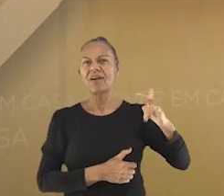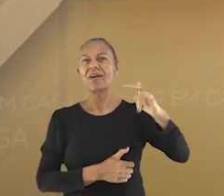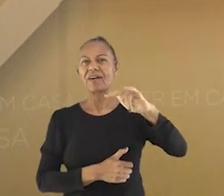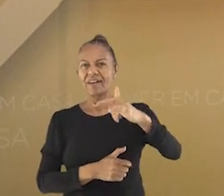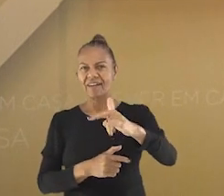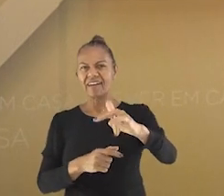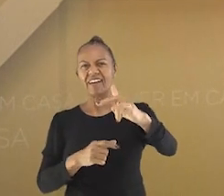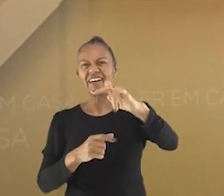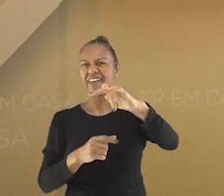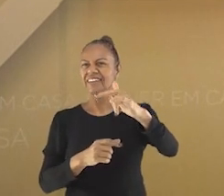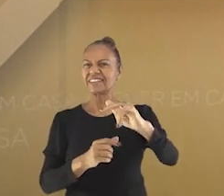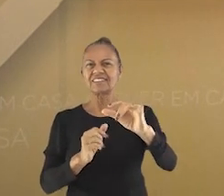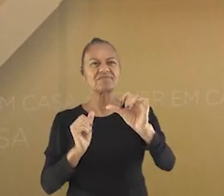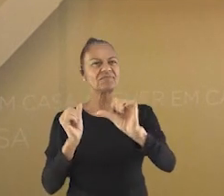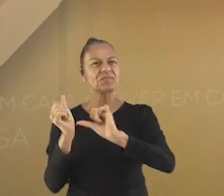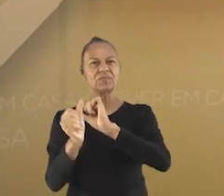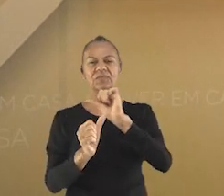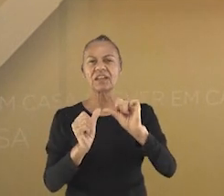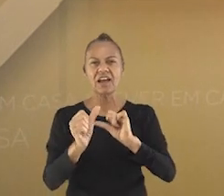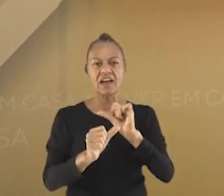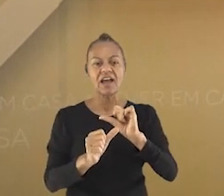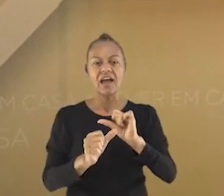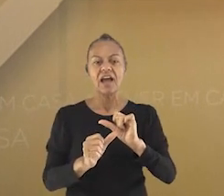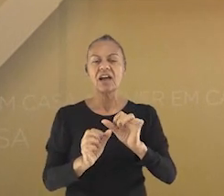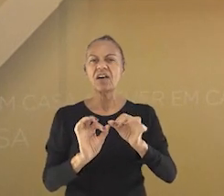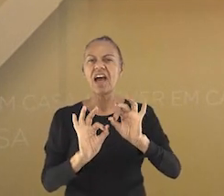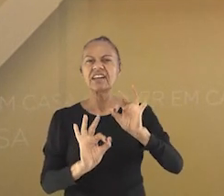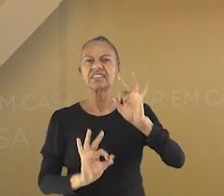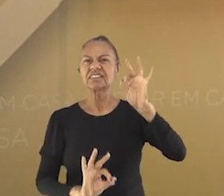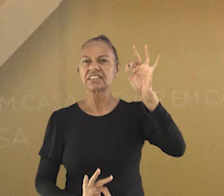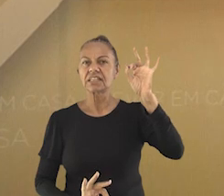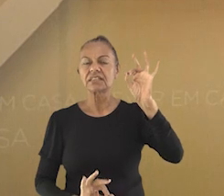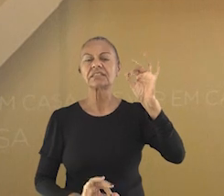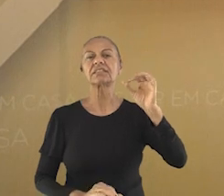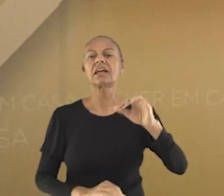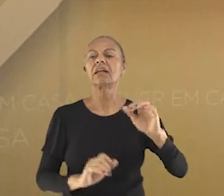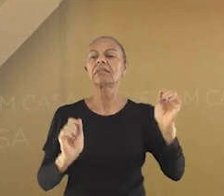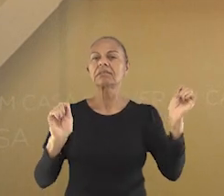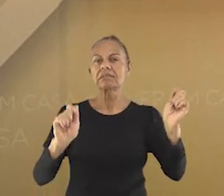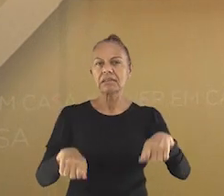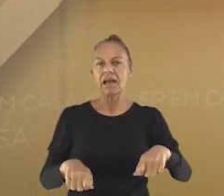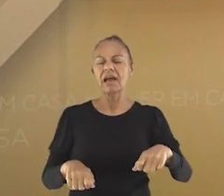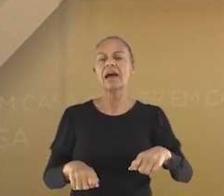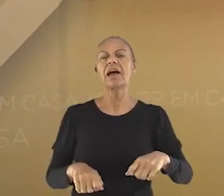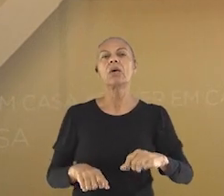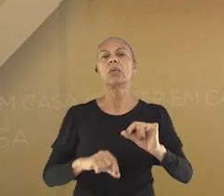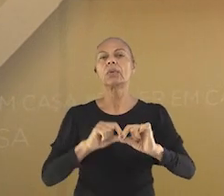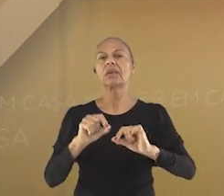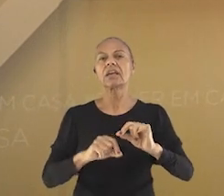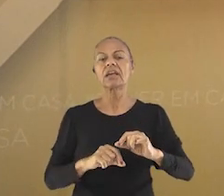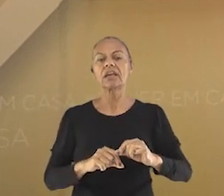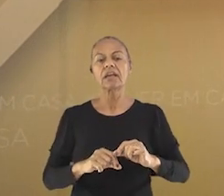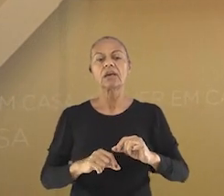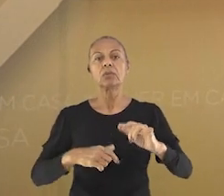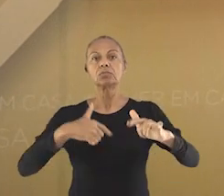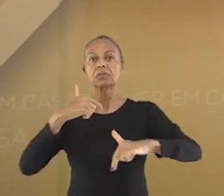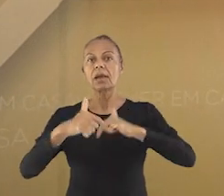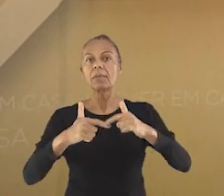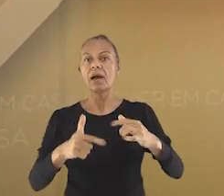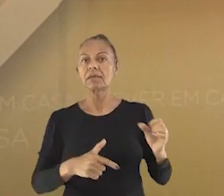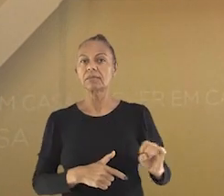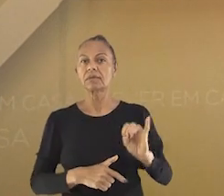possível monitorar à distância o desempenho de sua lavoura. Na agricultura, os drones